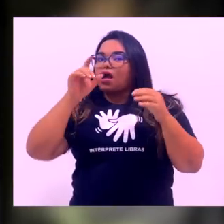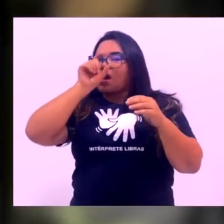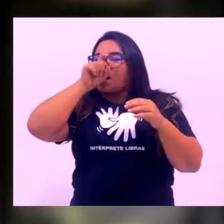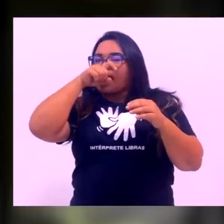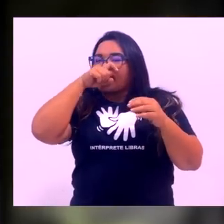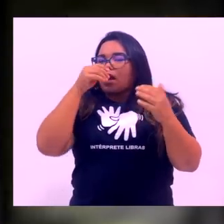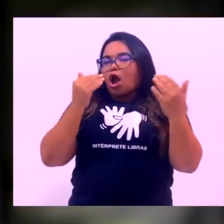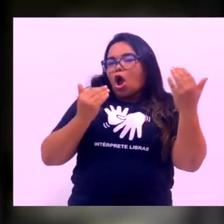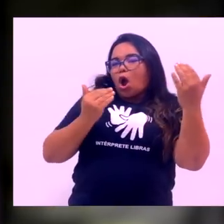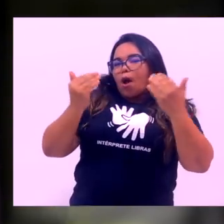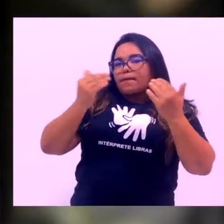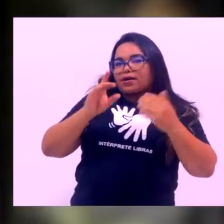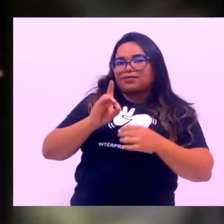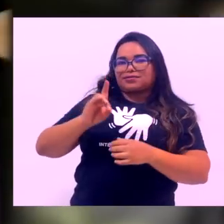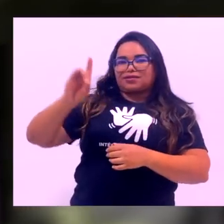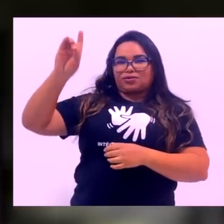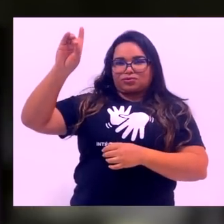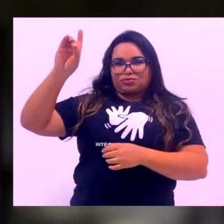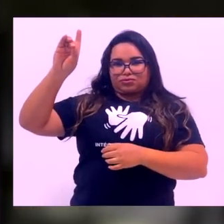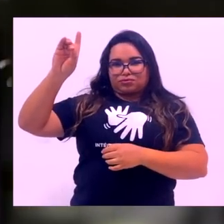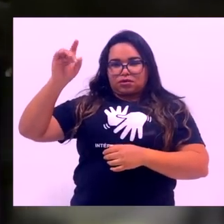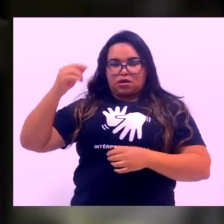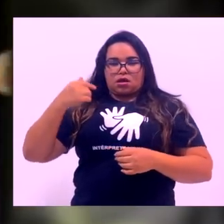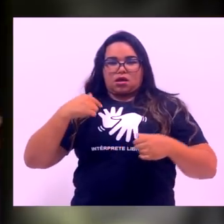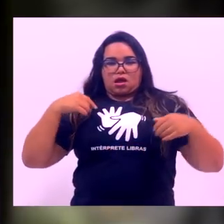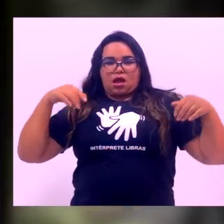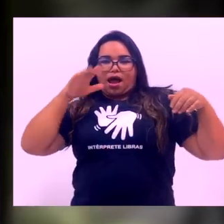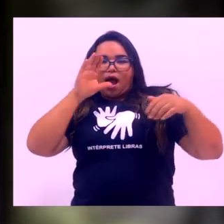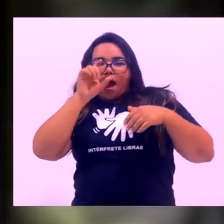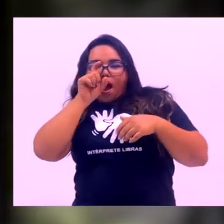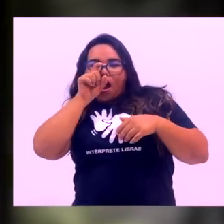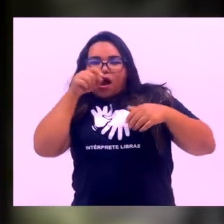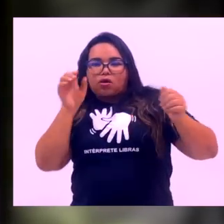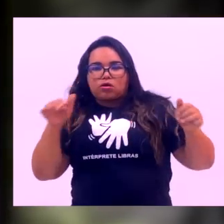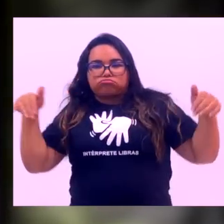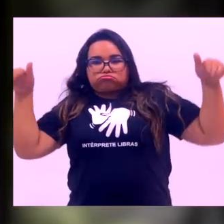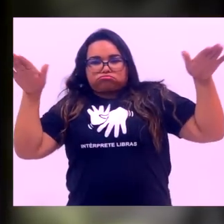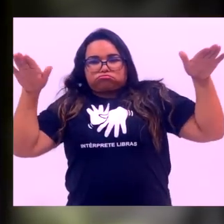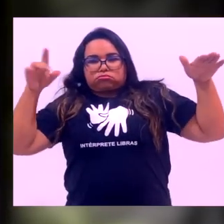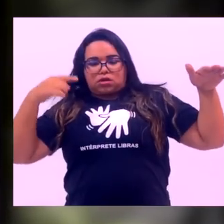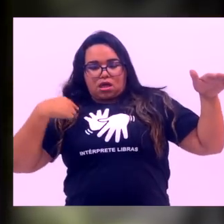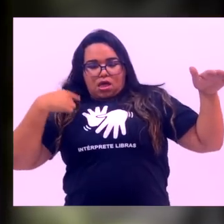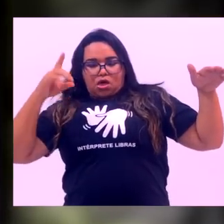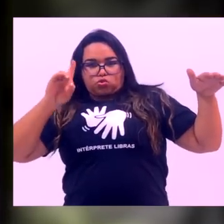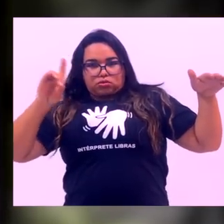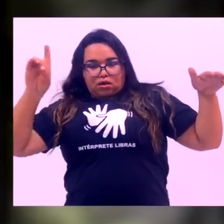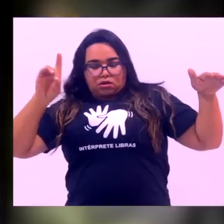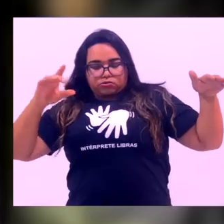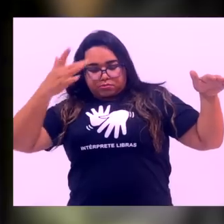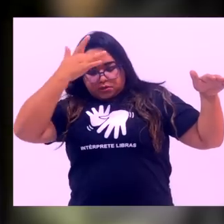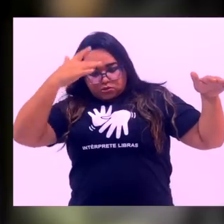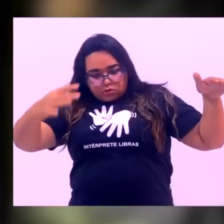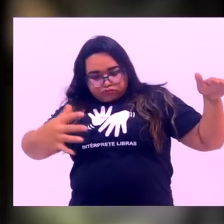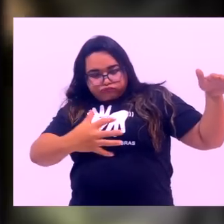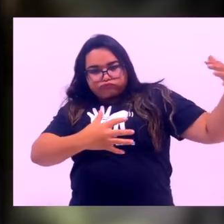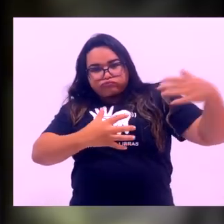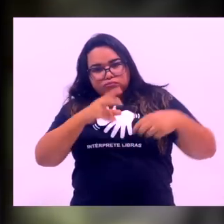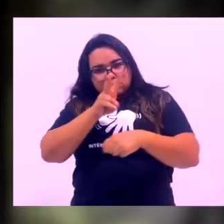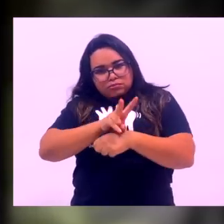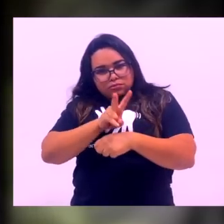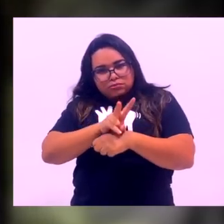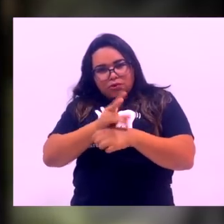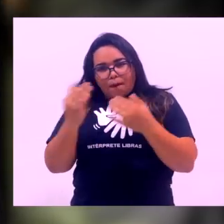de Deus. Como uma águia se levanta, eu te acolherei debaixo das minhas asas. Este é o símbolo de